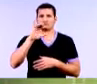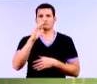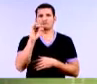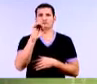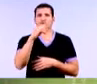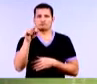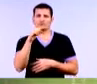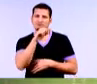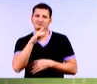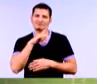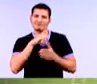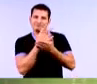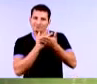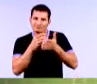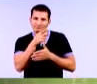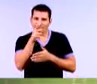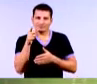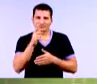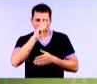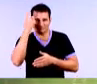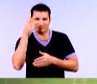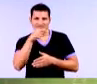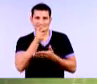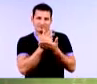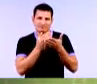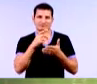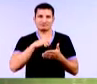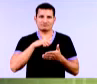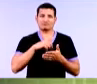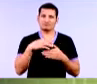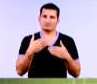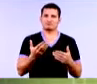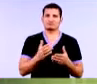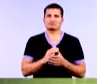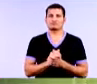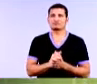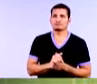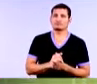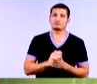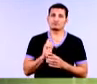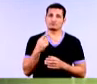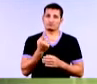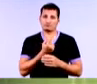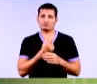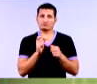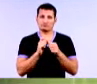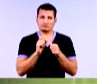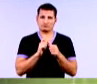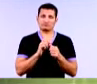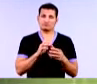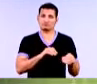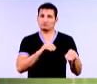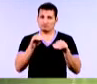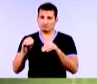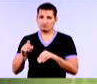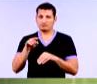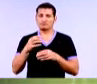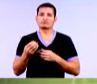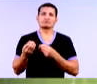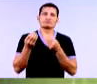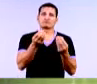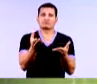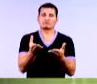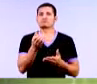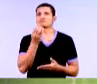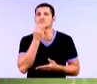para vocês criarem, os gráficos para vocês criarem. E o que a gente está fazendo com essa prorrogação é dando essa oportunidade